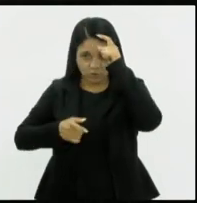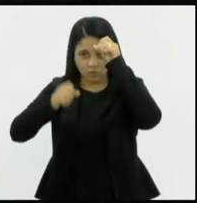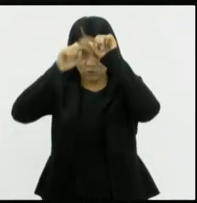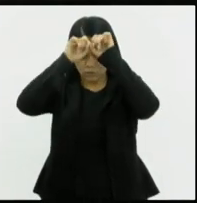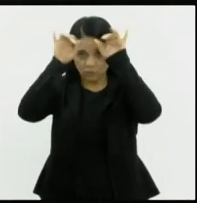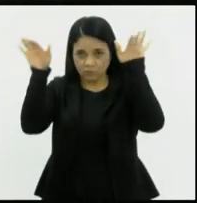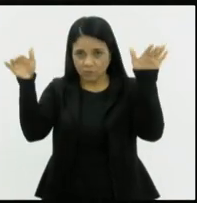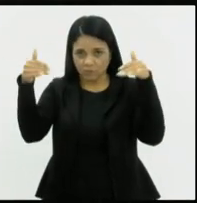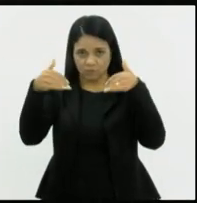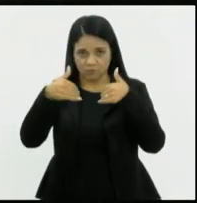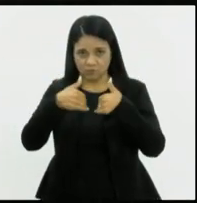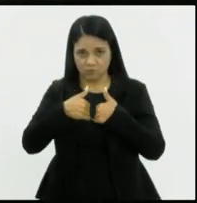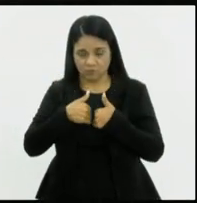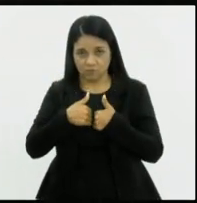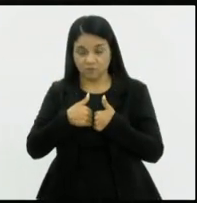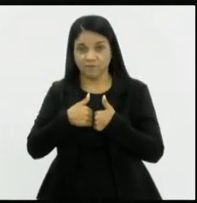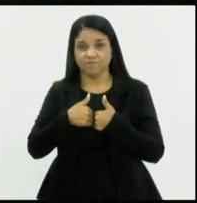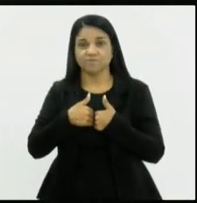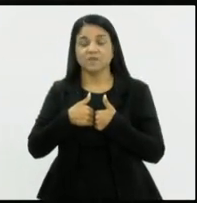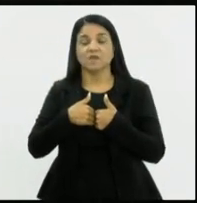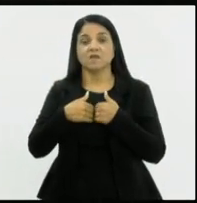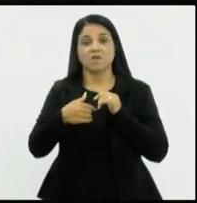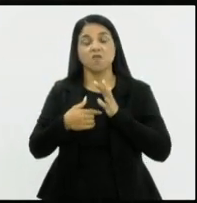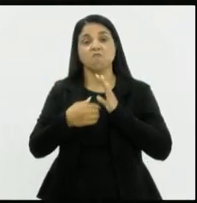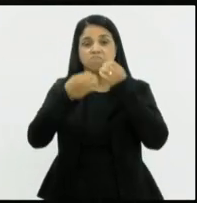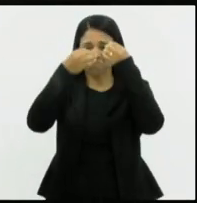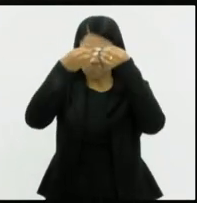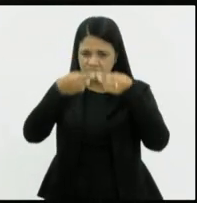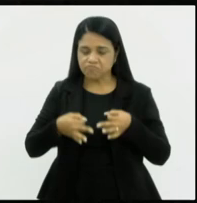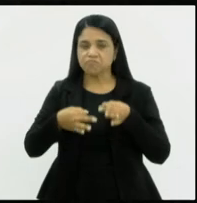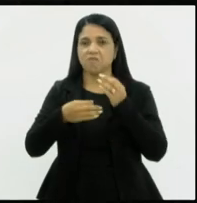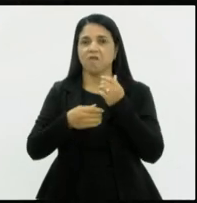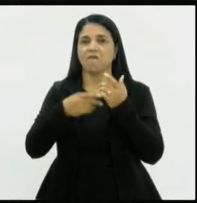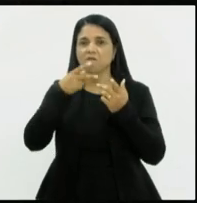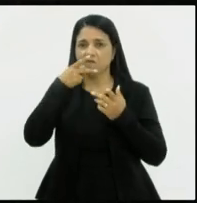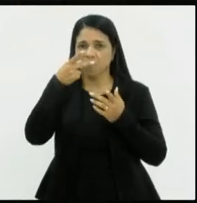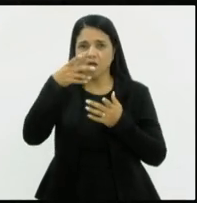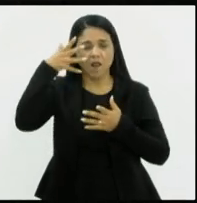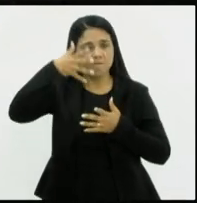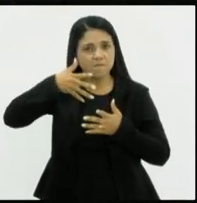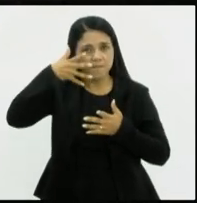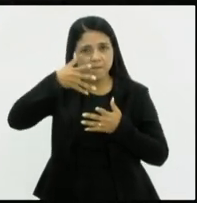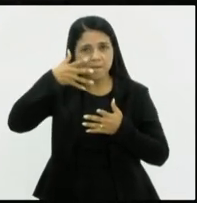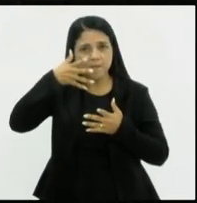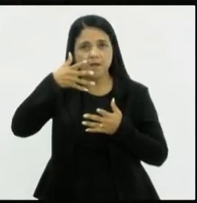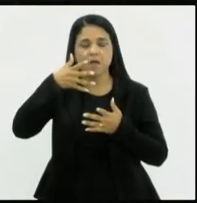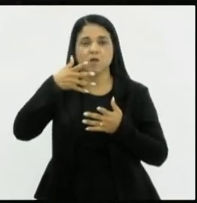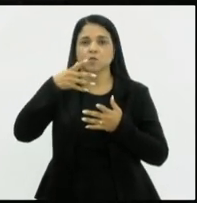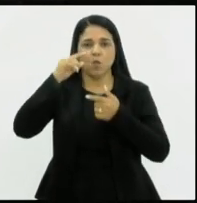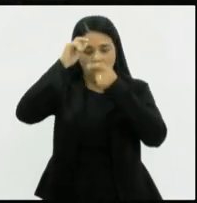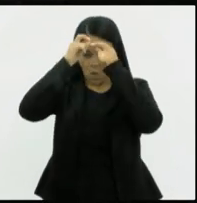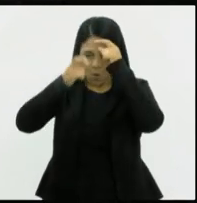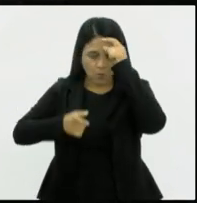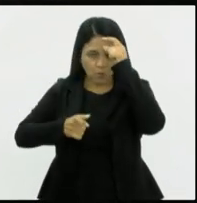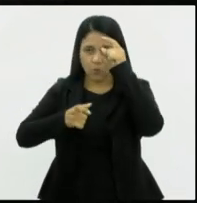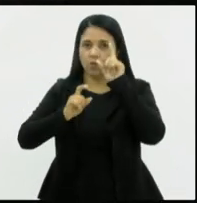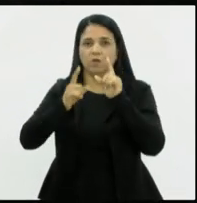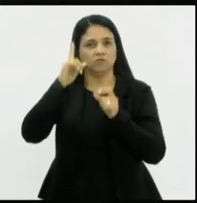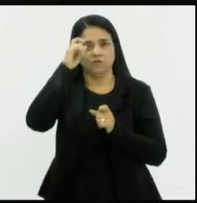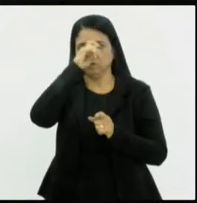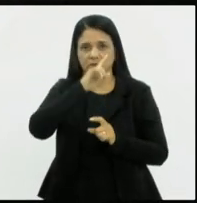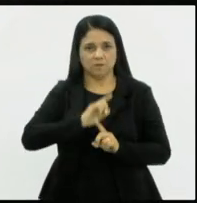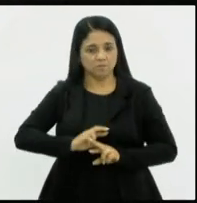do autismo. E eu posso assegurar que essas dificuldades não são oriundas do transtorno do espectro do